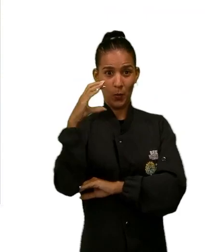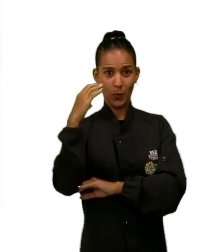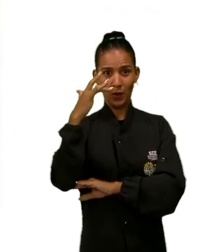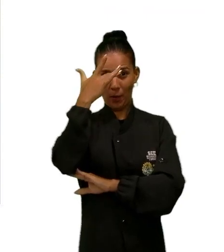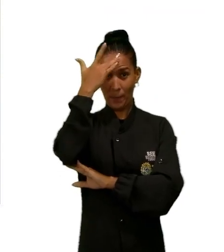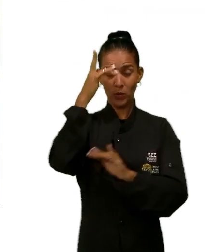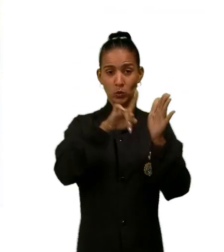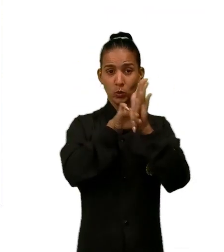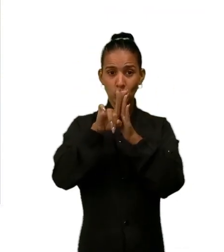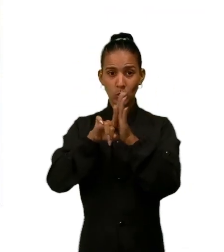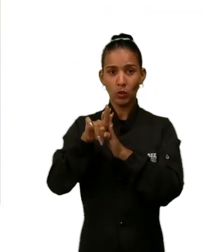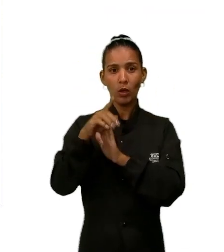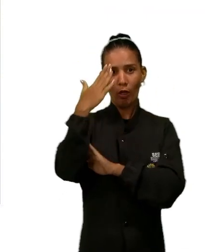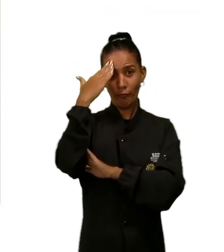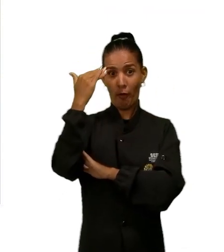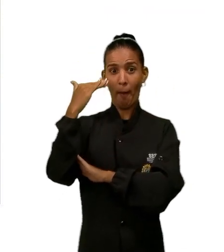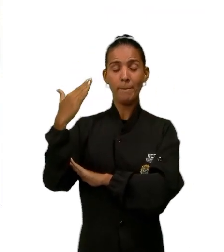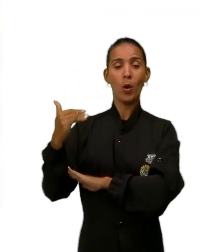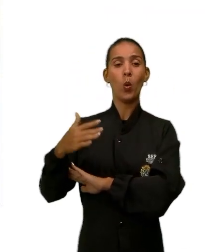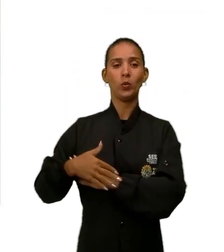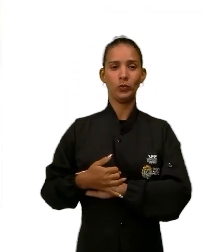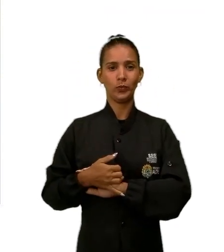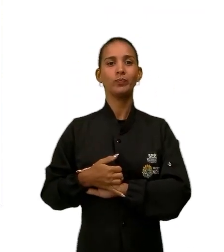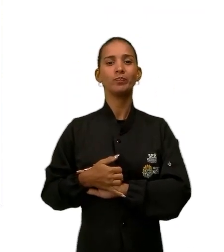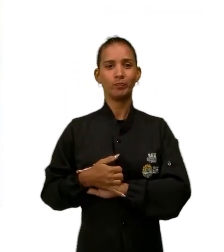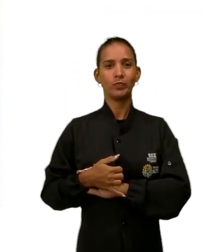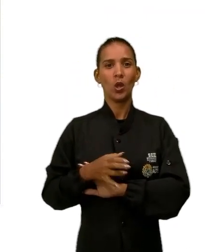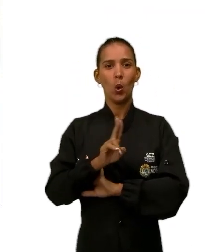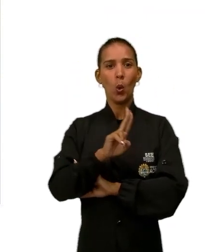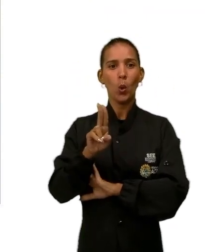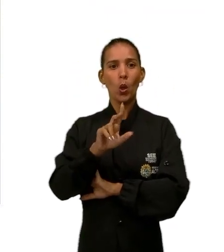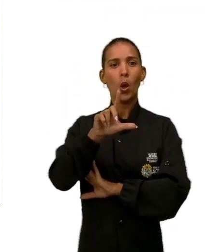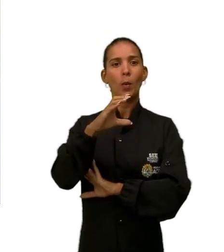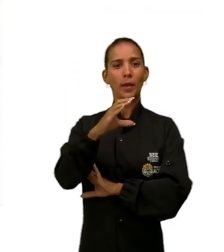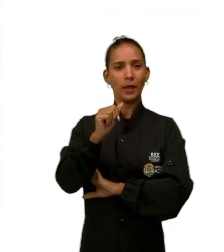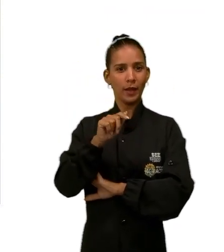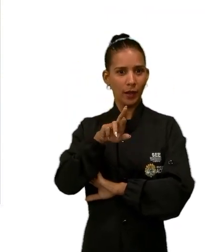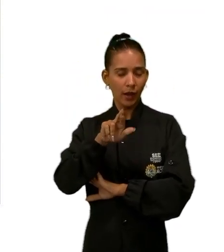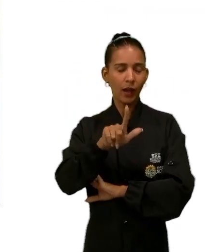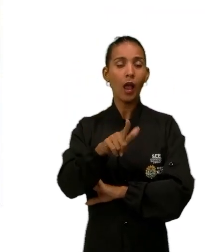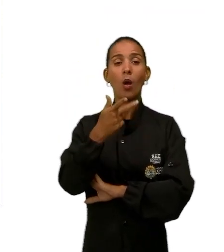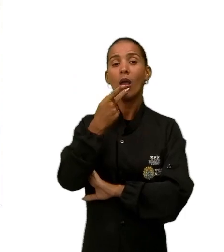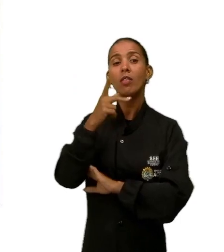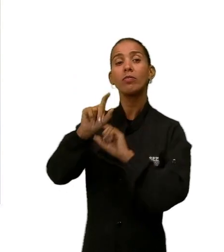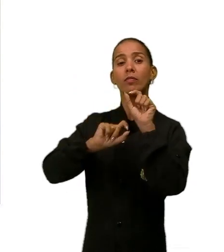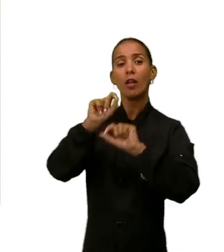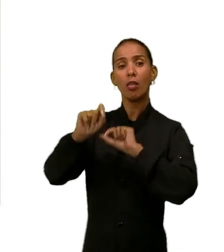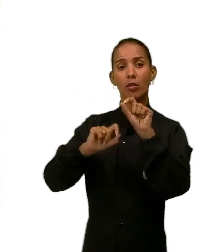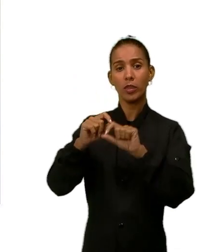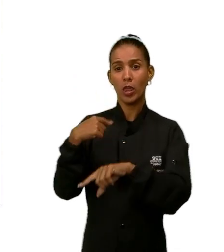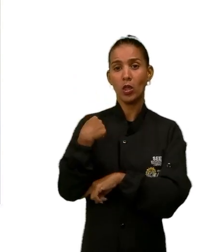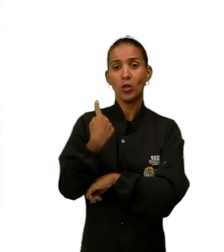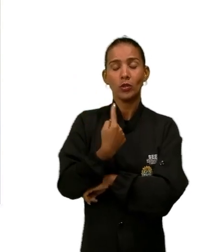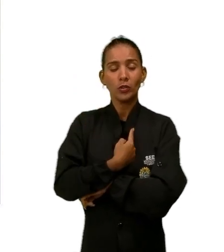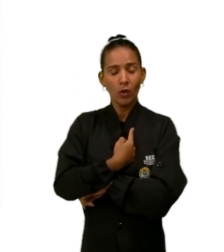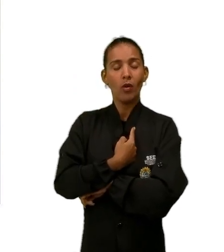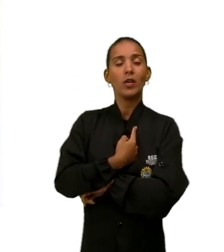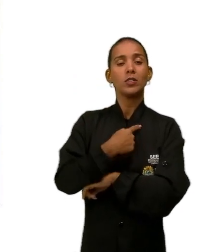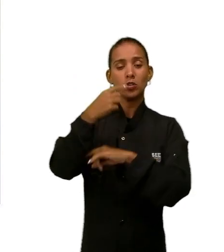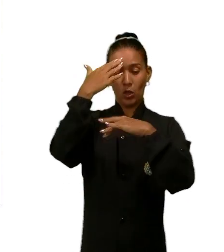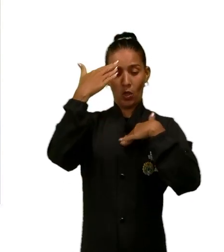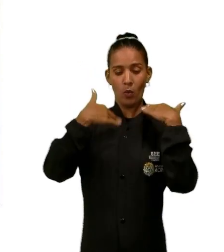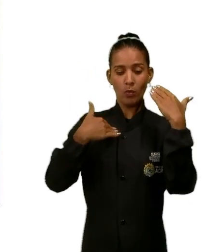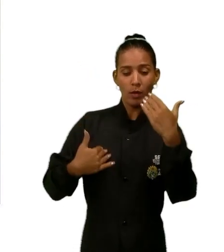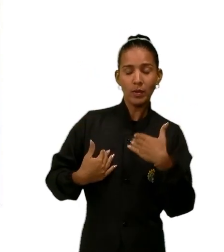Sagan, que ele diz que o nitrogênio do nosso DNA, o cálcio ali dos nossos dentes, o ferro do